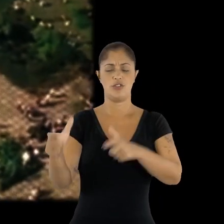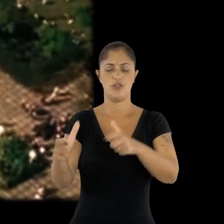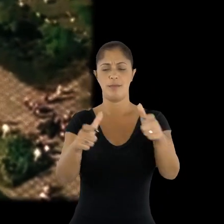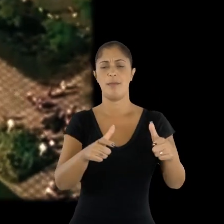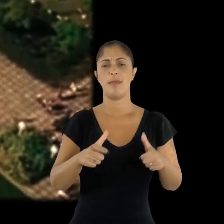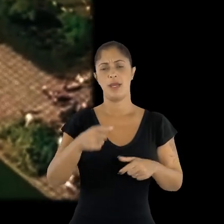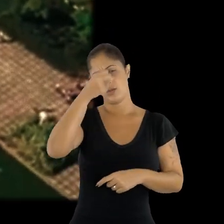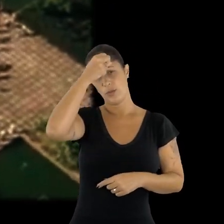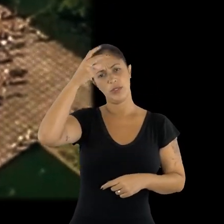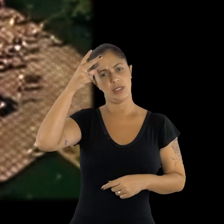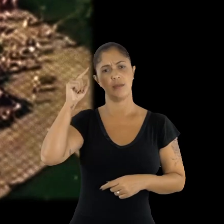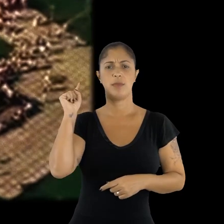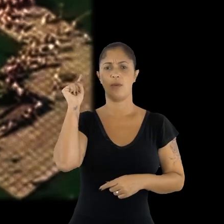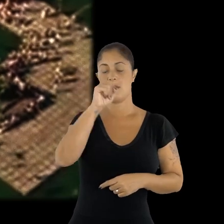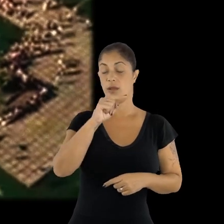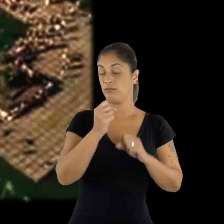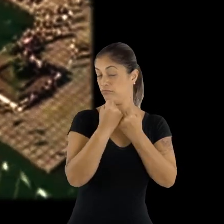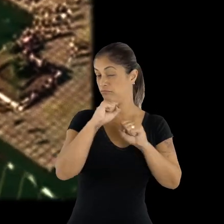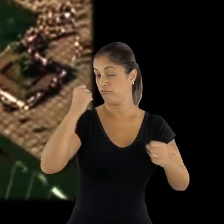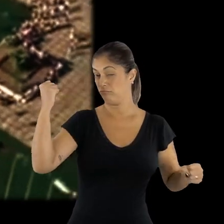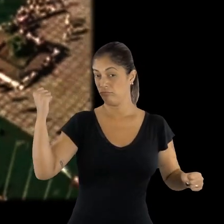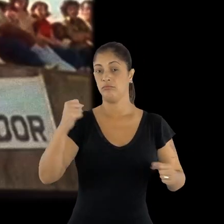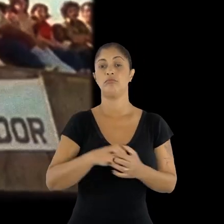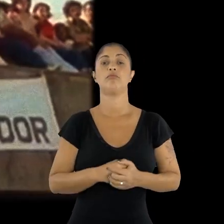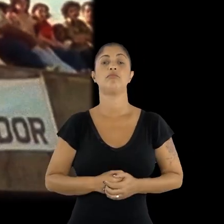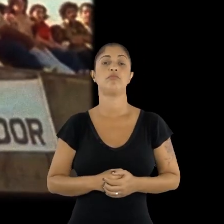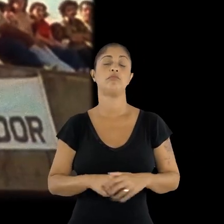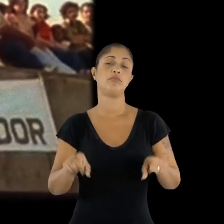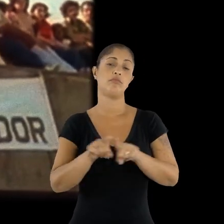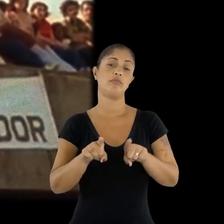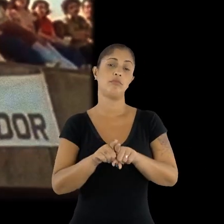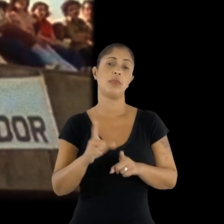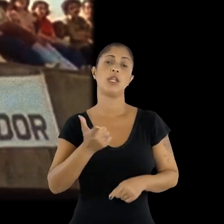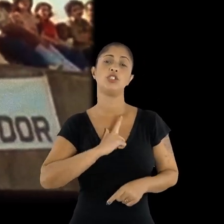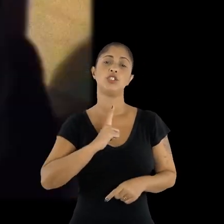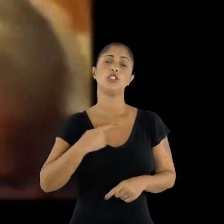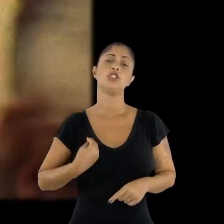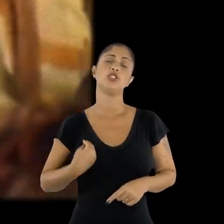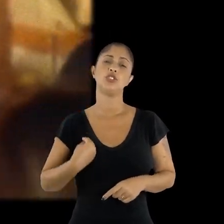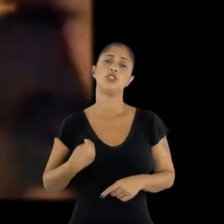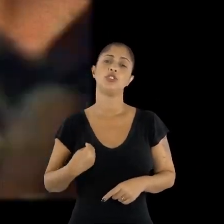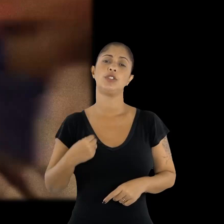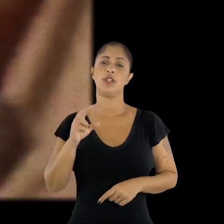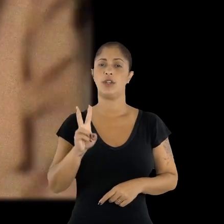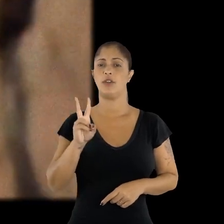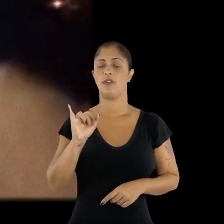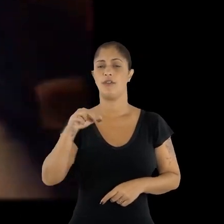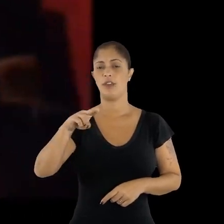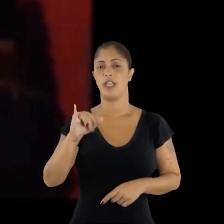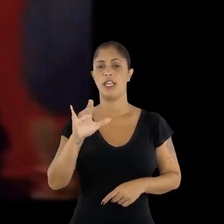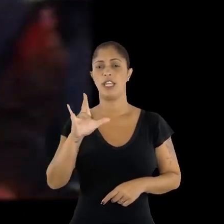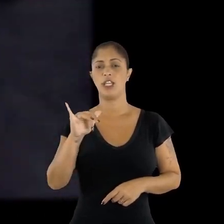de São Bernardo do Campo, que é um espaço muito grande. E, inclusive, teve a participação